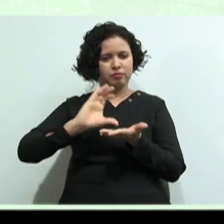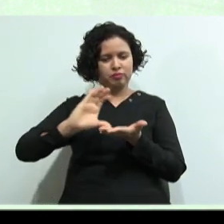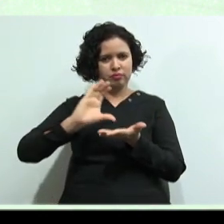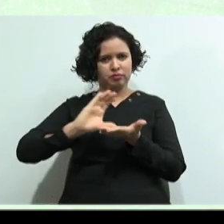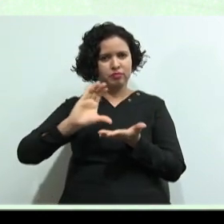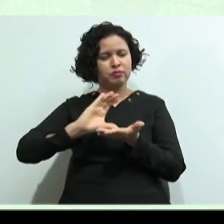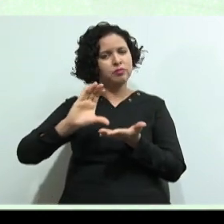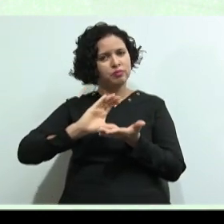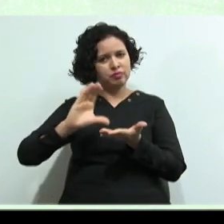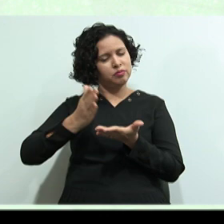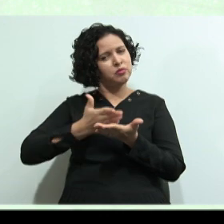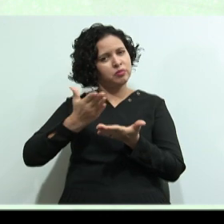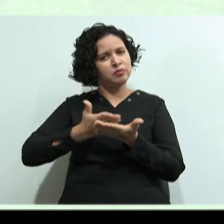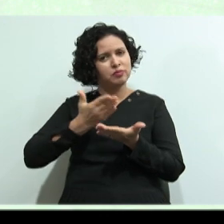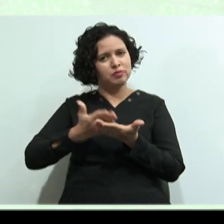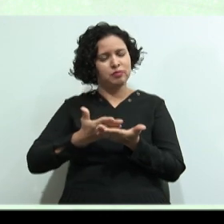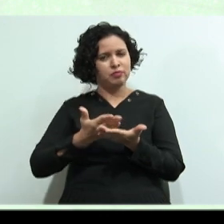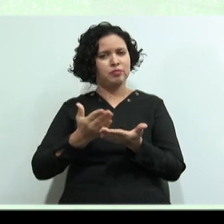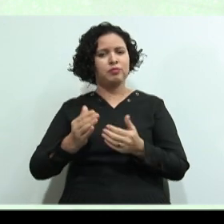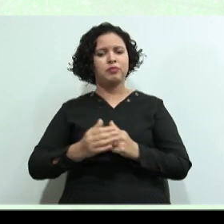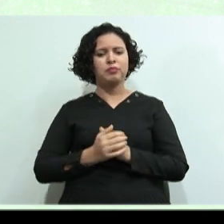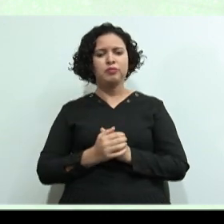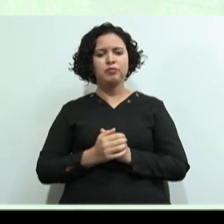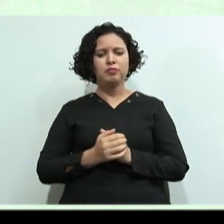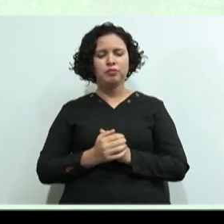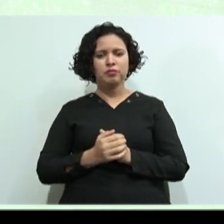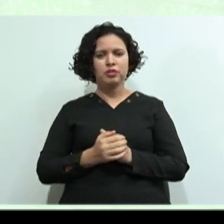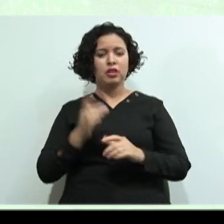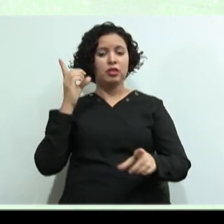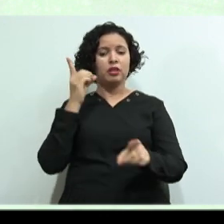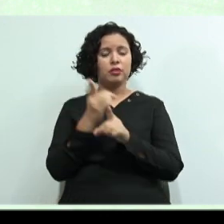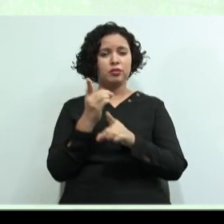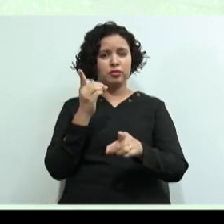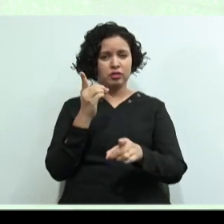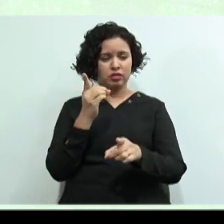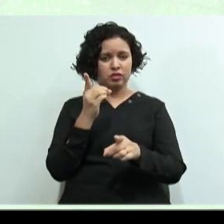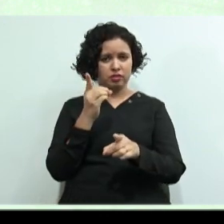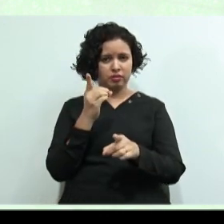A Tamires está fazendo aqui embaixo, tá? O sinal de encontrar.